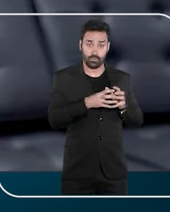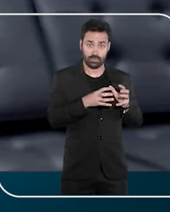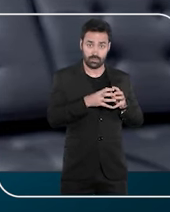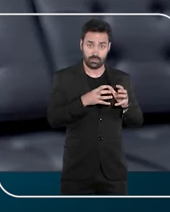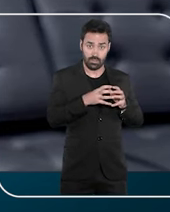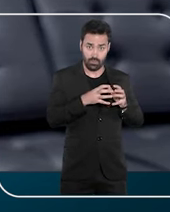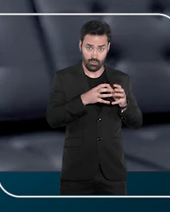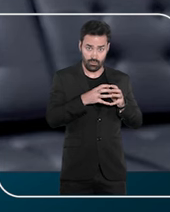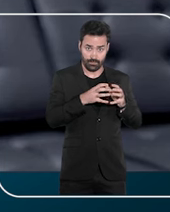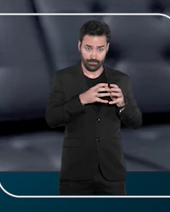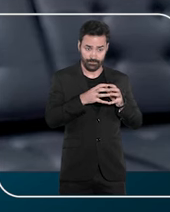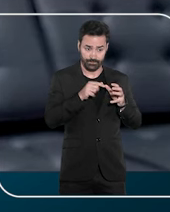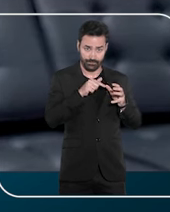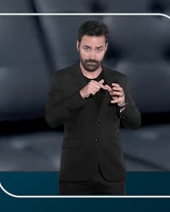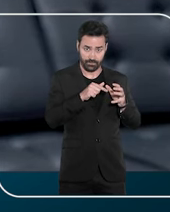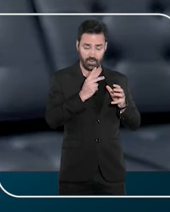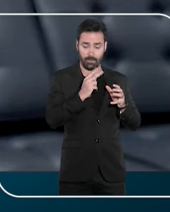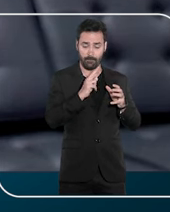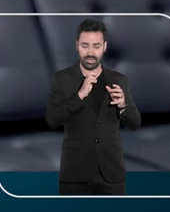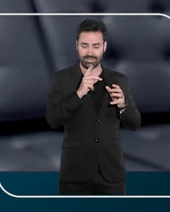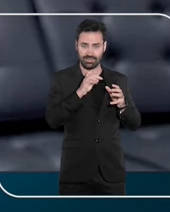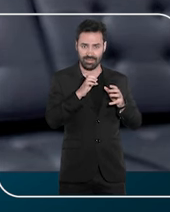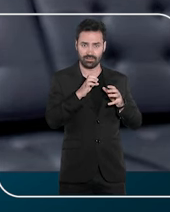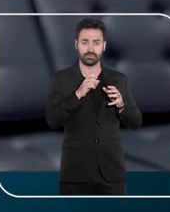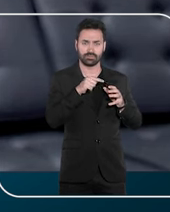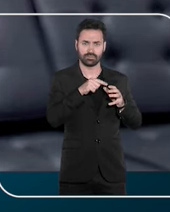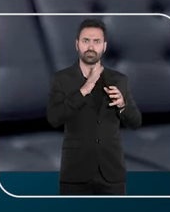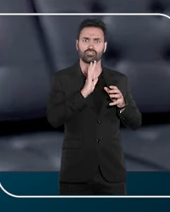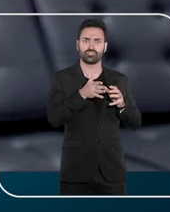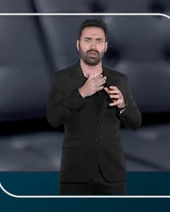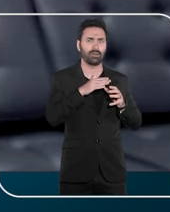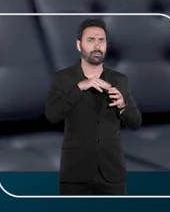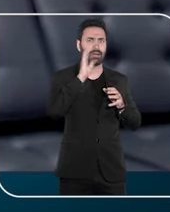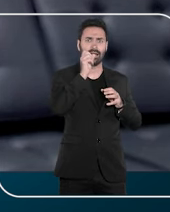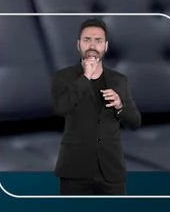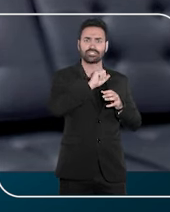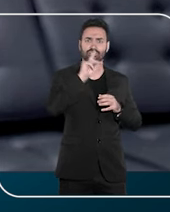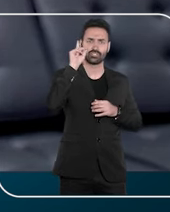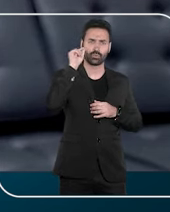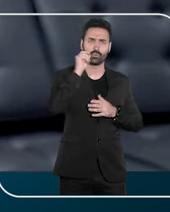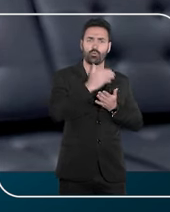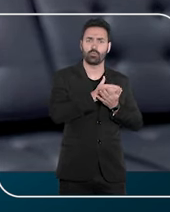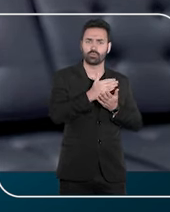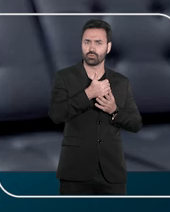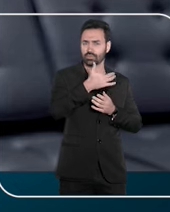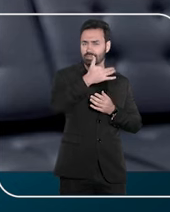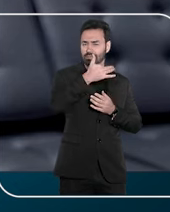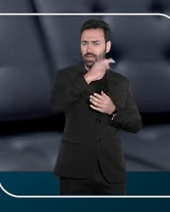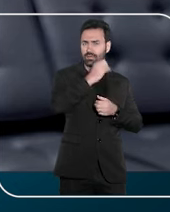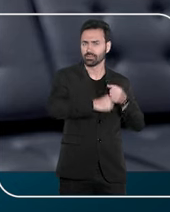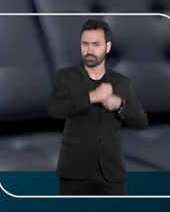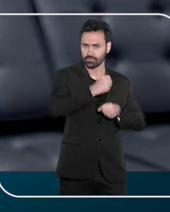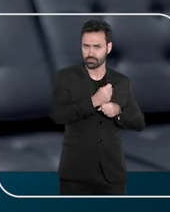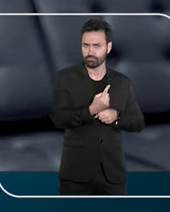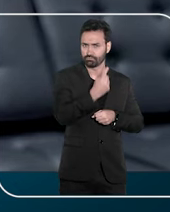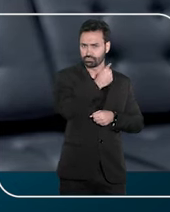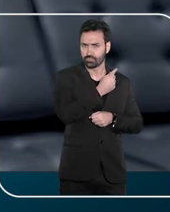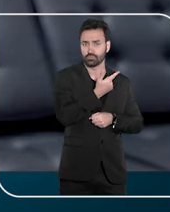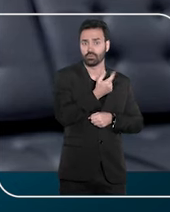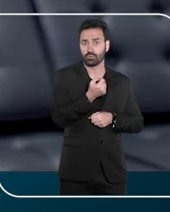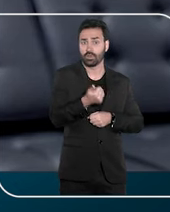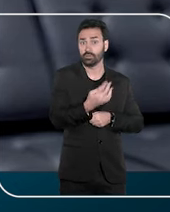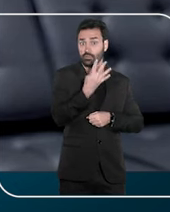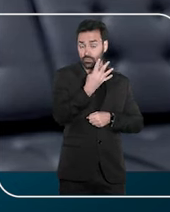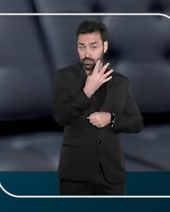comissão do STJ. Ela foi formada em 2014, portanto há 10 anos, e teve a sua composição